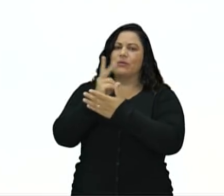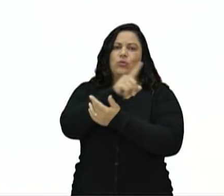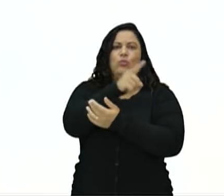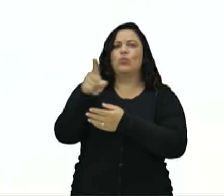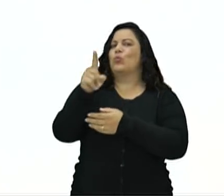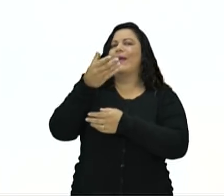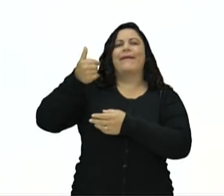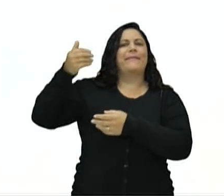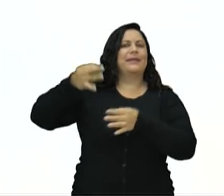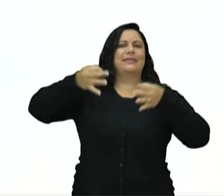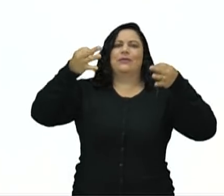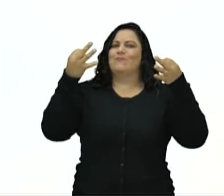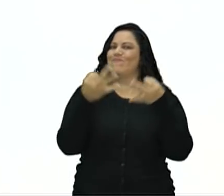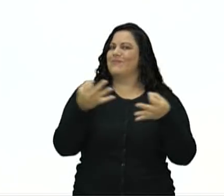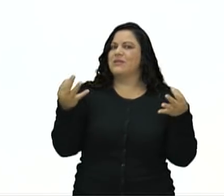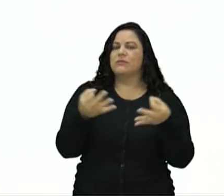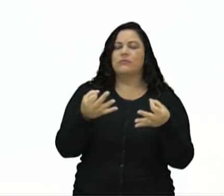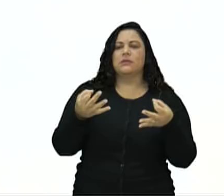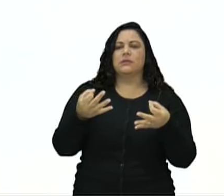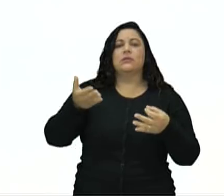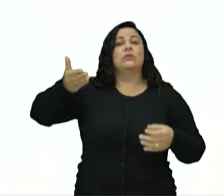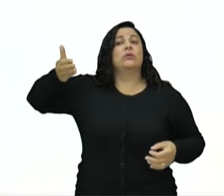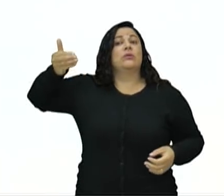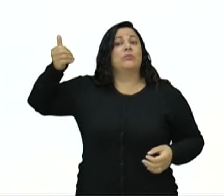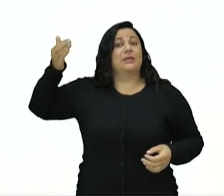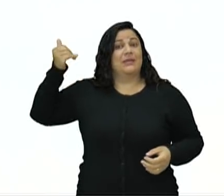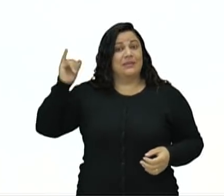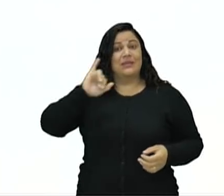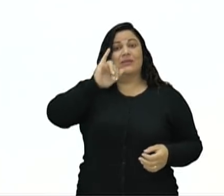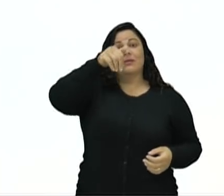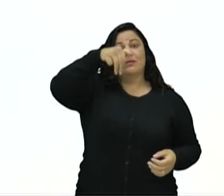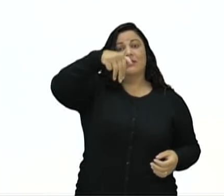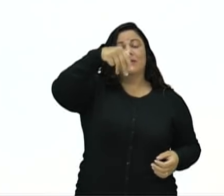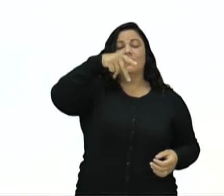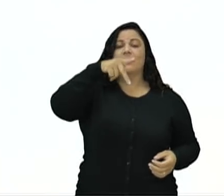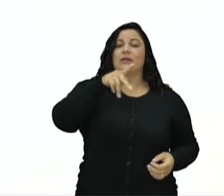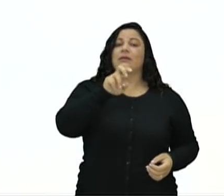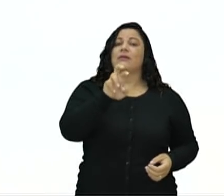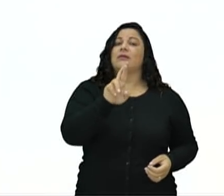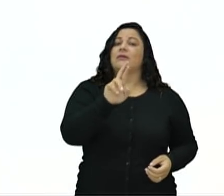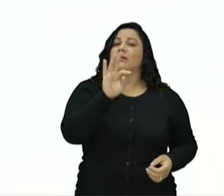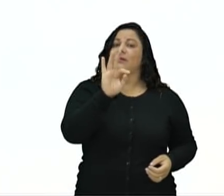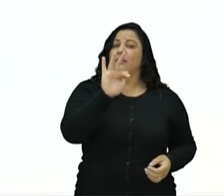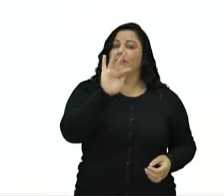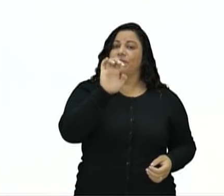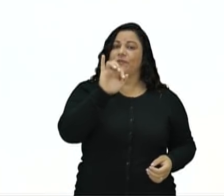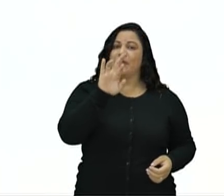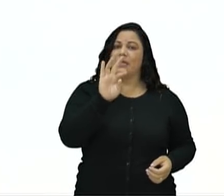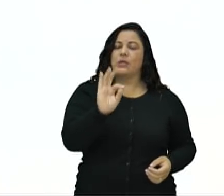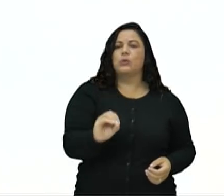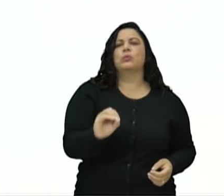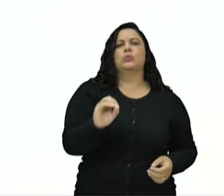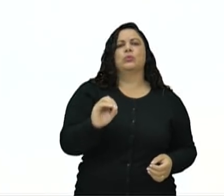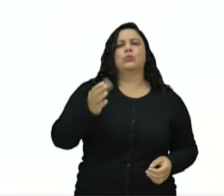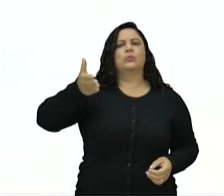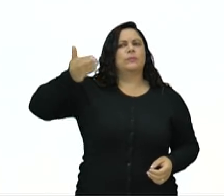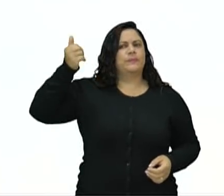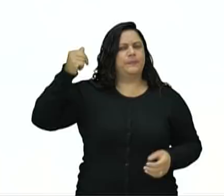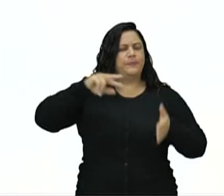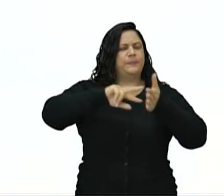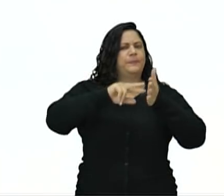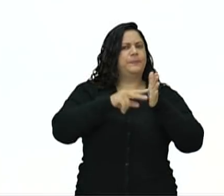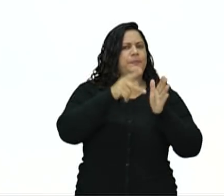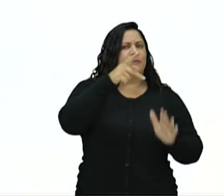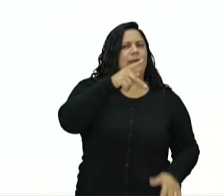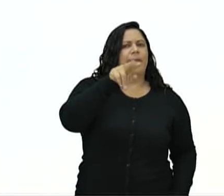perfeito, não é um pretérito perfeito, é o pretérito imperfeito, né? Relembrando que pretérito significa passado, certo?